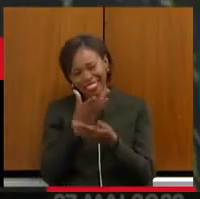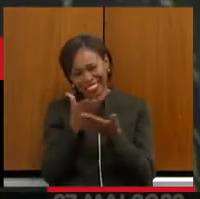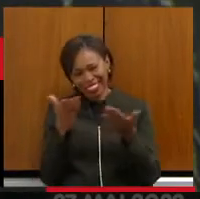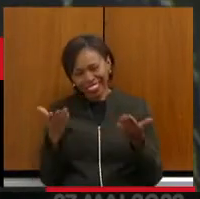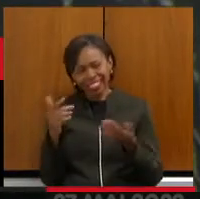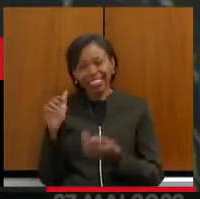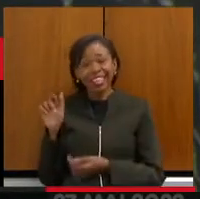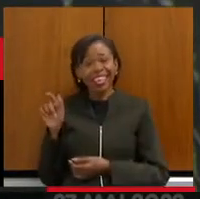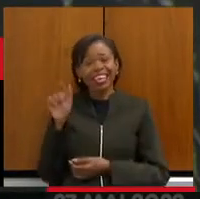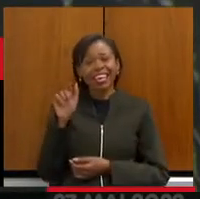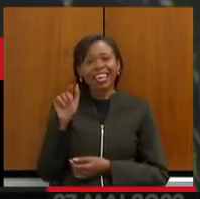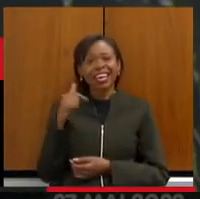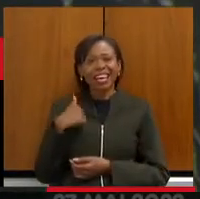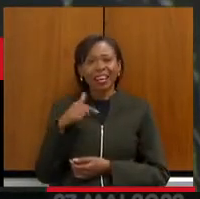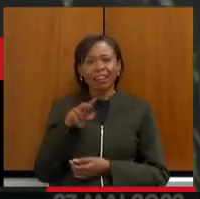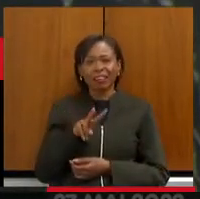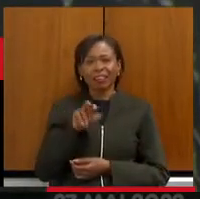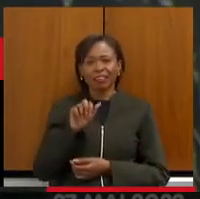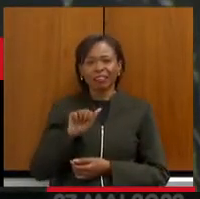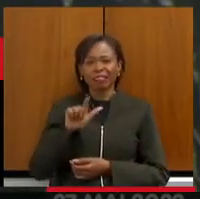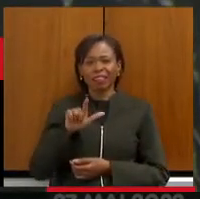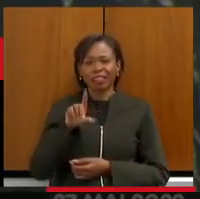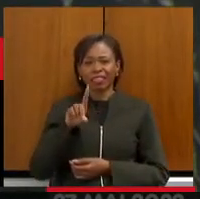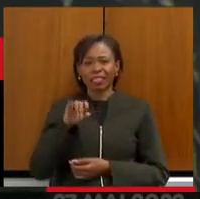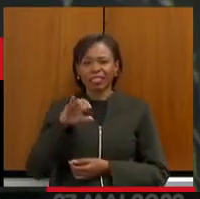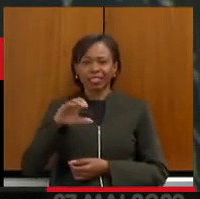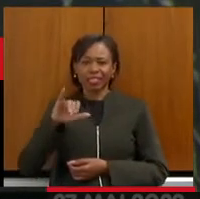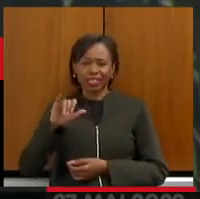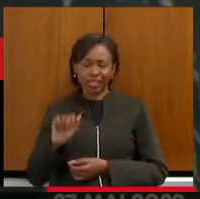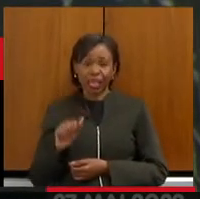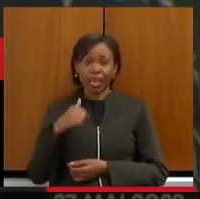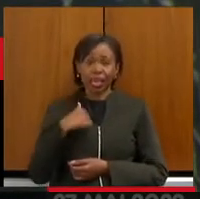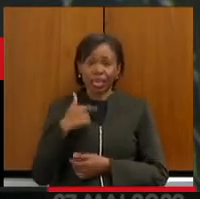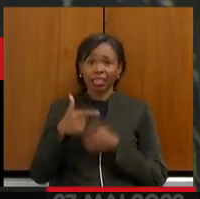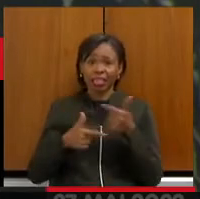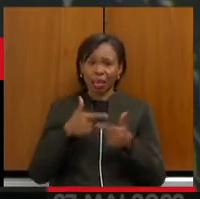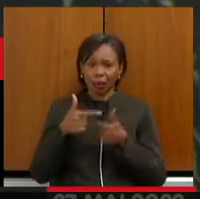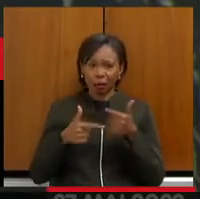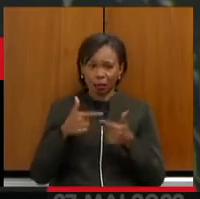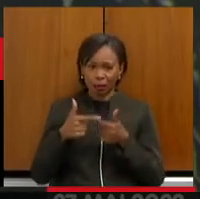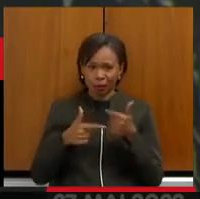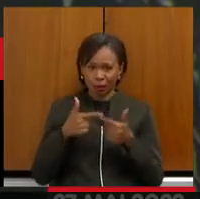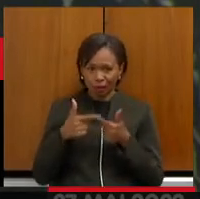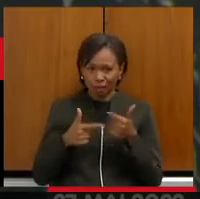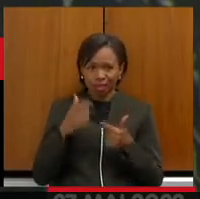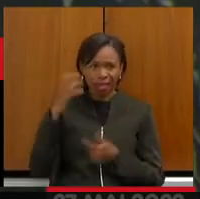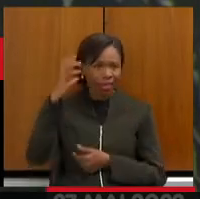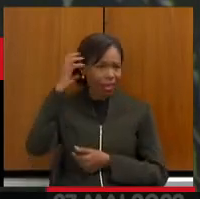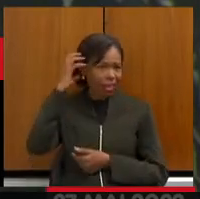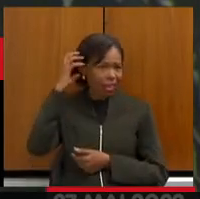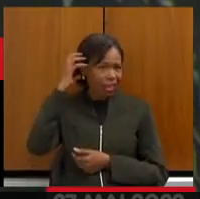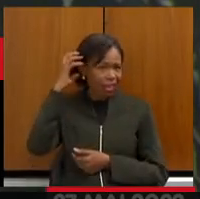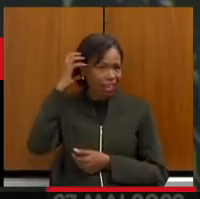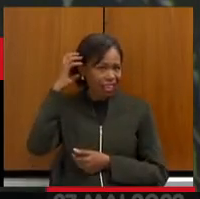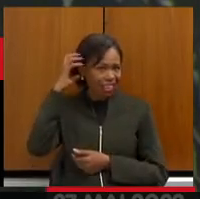como a Ana falou eu sou valdicéia Reis eu atualmente trabalho como radialista locutora numa emissora da cidade de